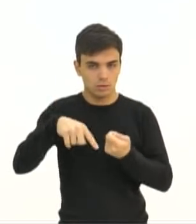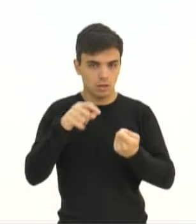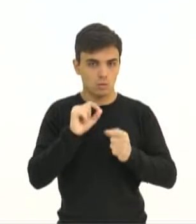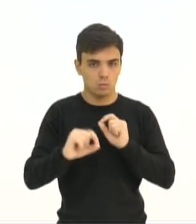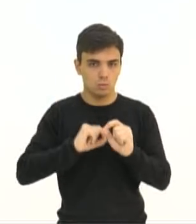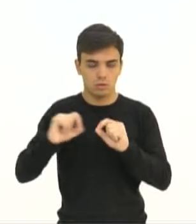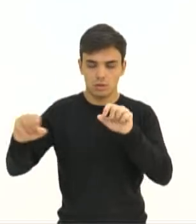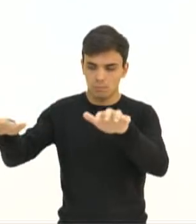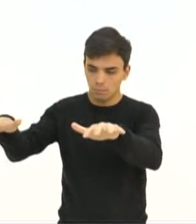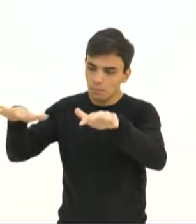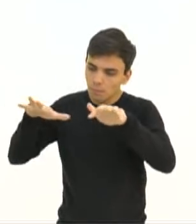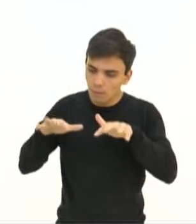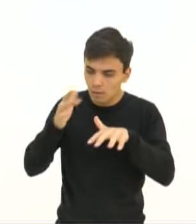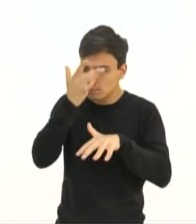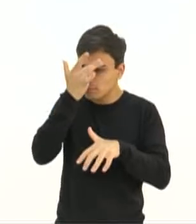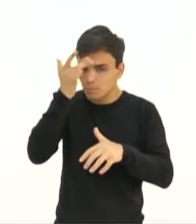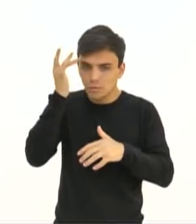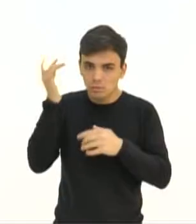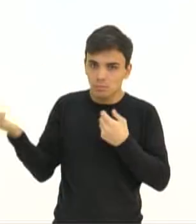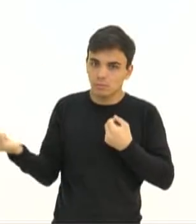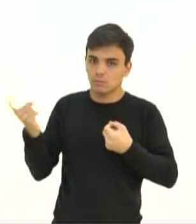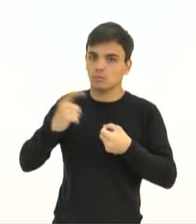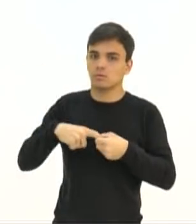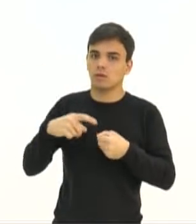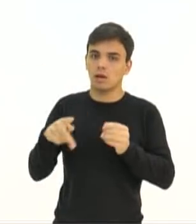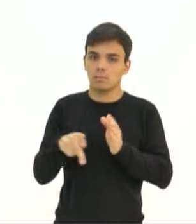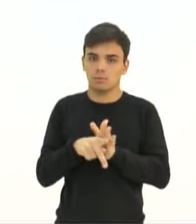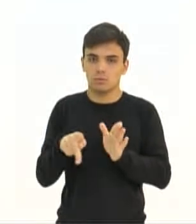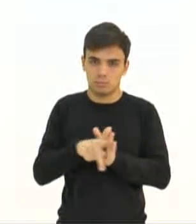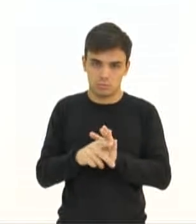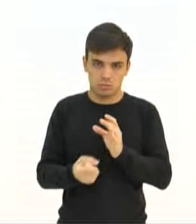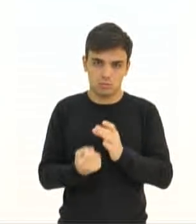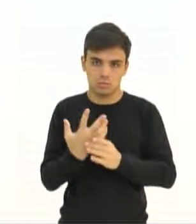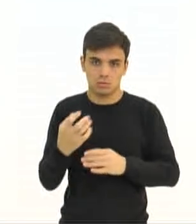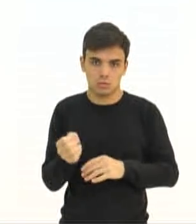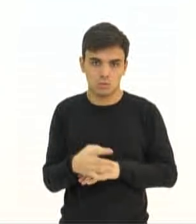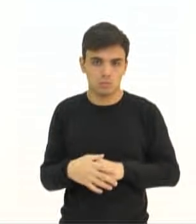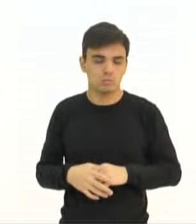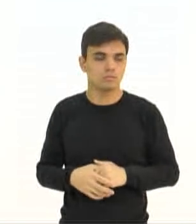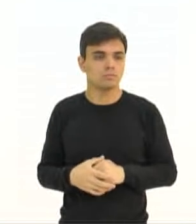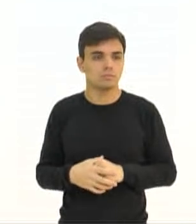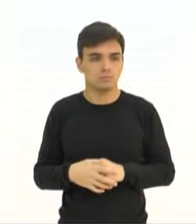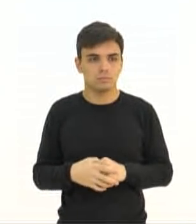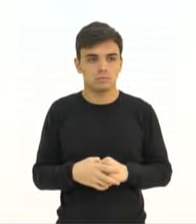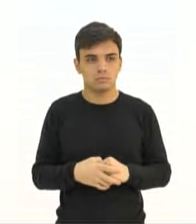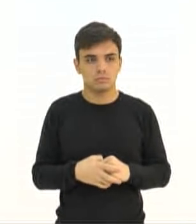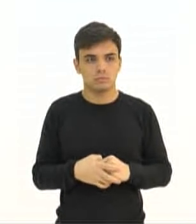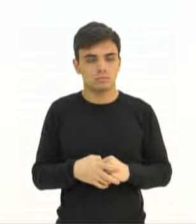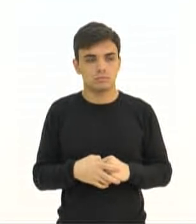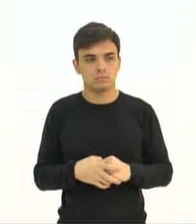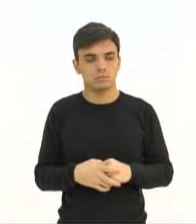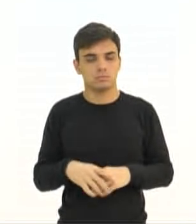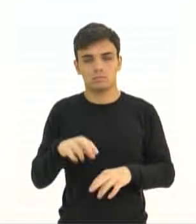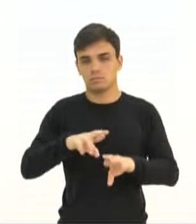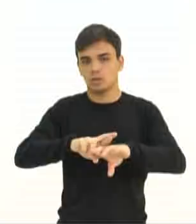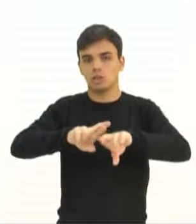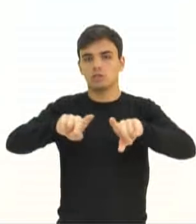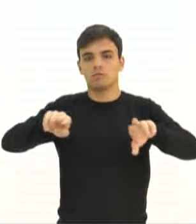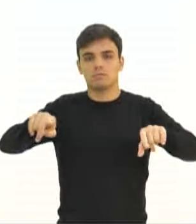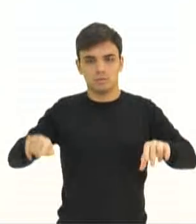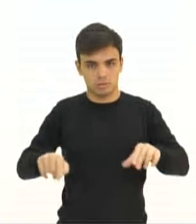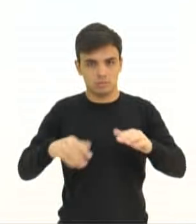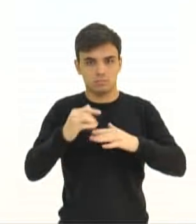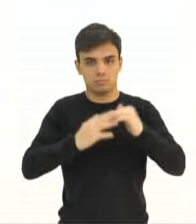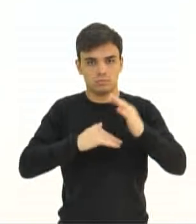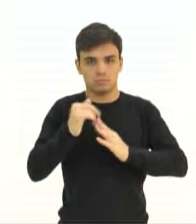atrai essas pessoas para retornarem aos seus estados de origem, em alguns locais ali do Nordeste. Diversas obras ali